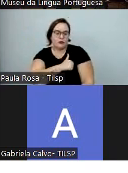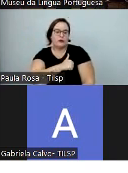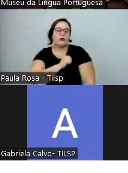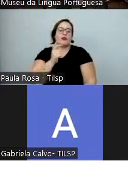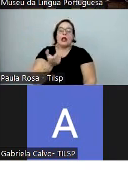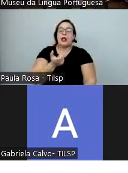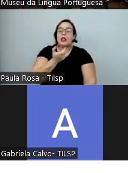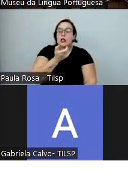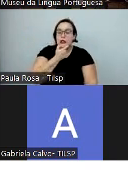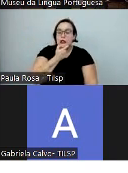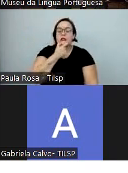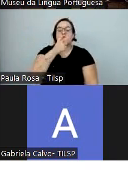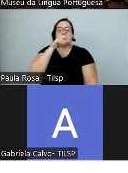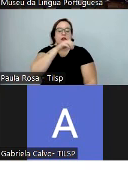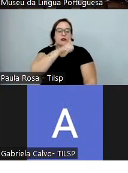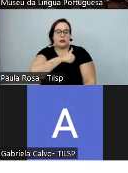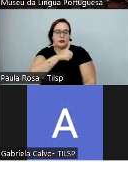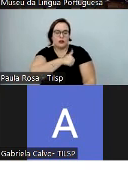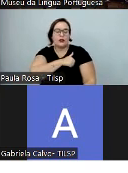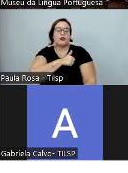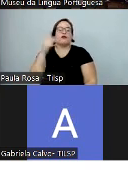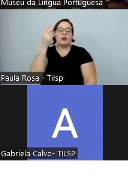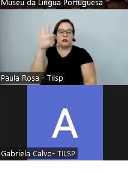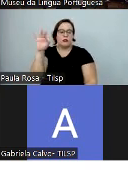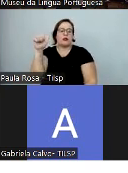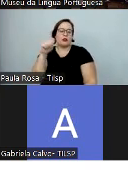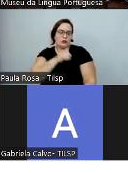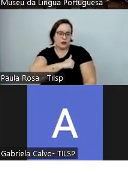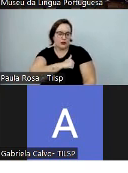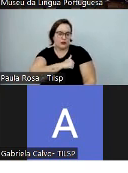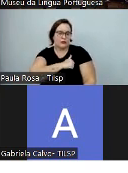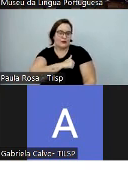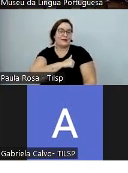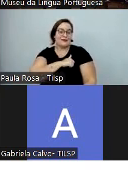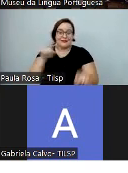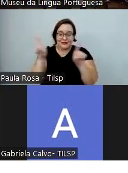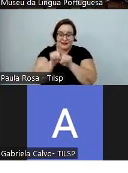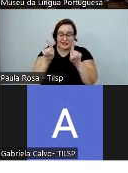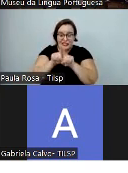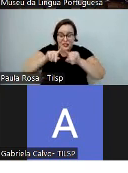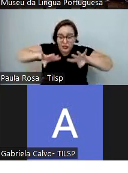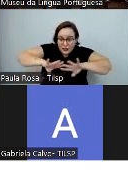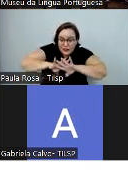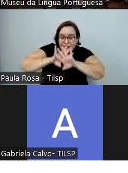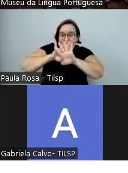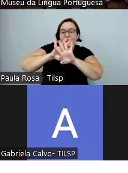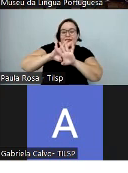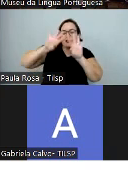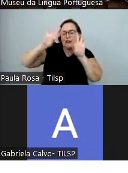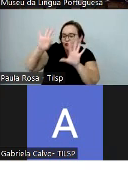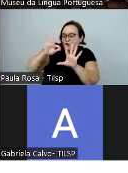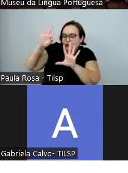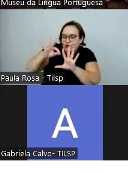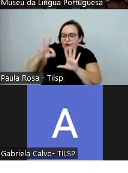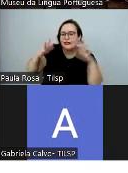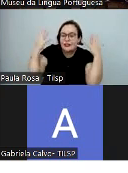canadense de verdade o francês no Canadá ou uma Tapeçaria uma colcha de retalhos de voz celebrando os